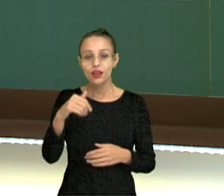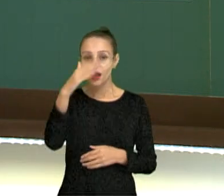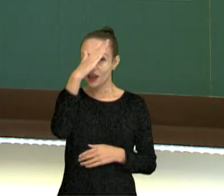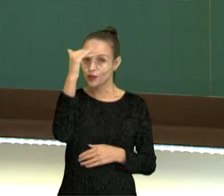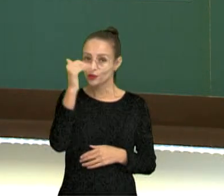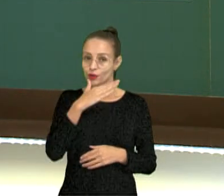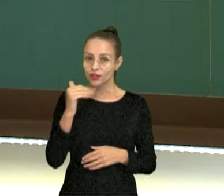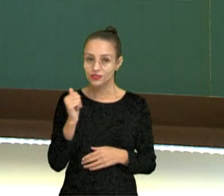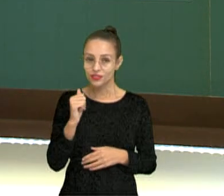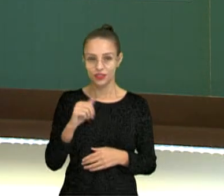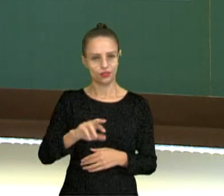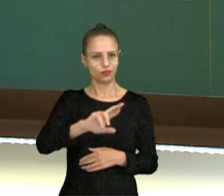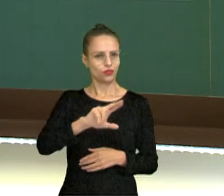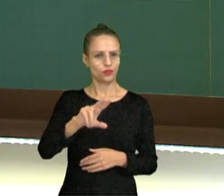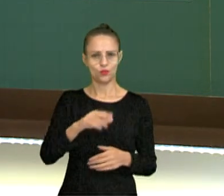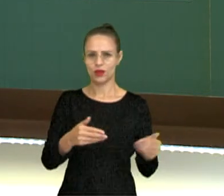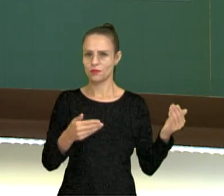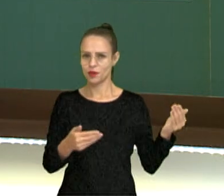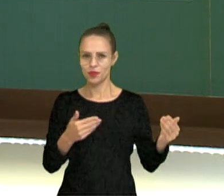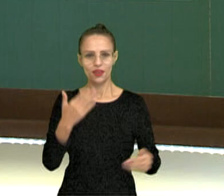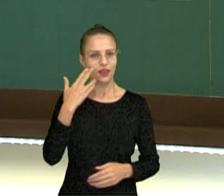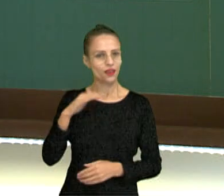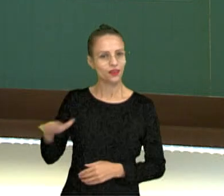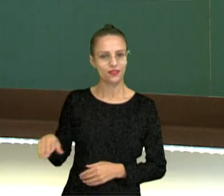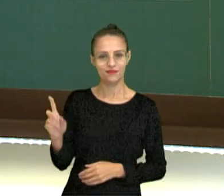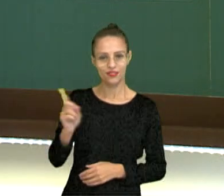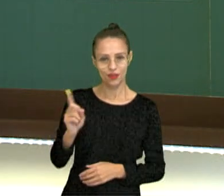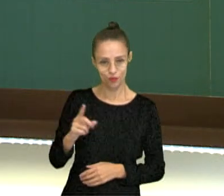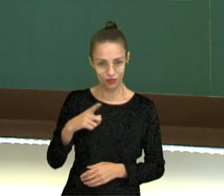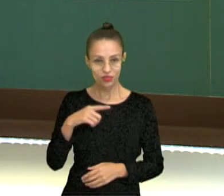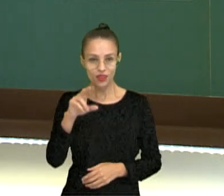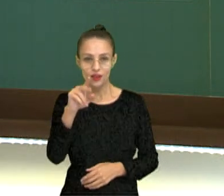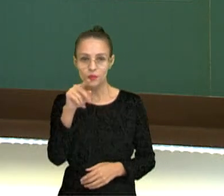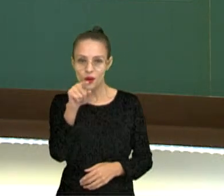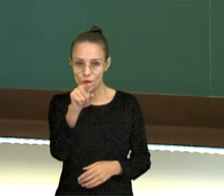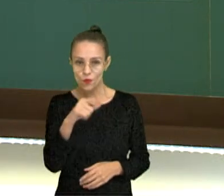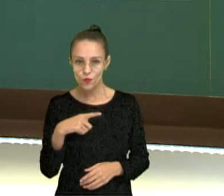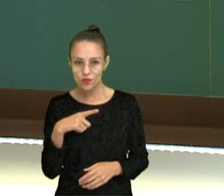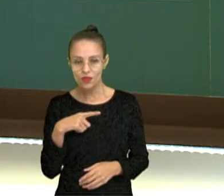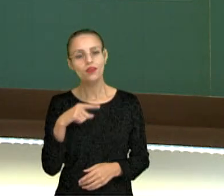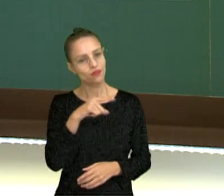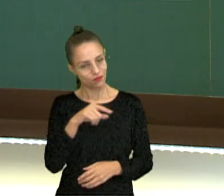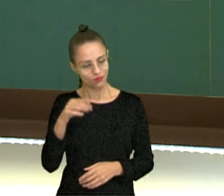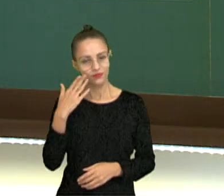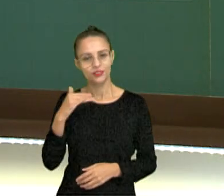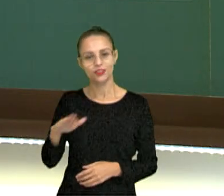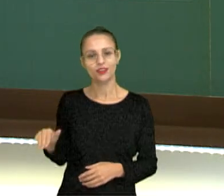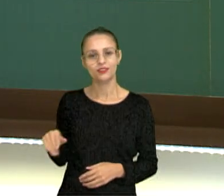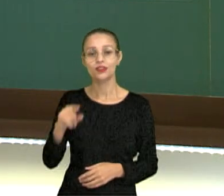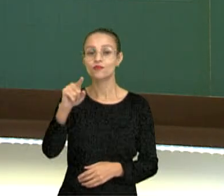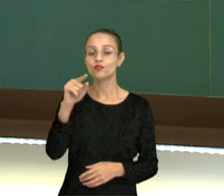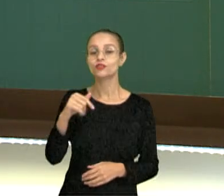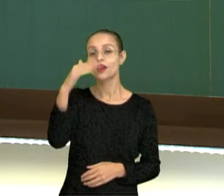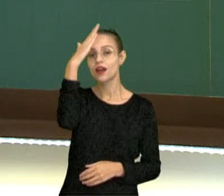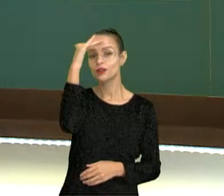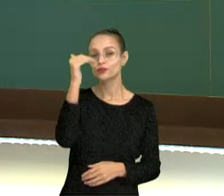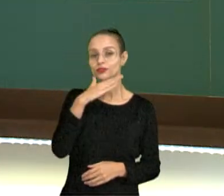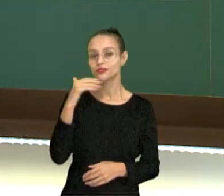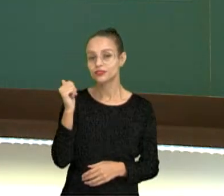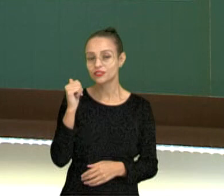adolescente. Não é mais bebê, nem criança. Tem um irmãozinho pequeno? Ele é criança. Você é